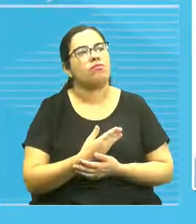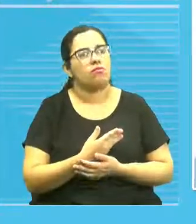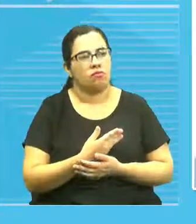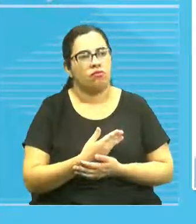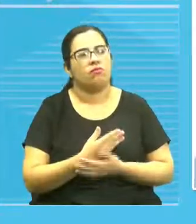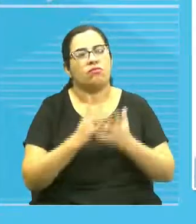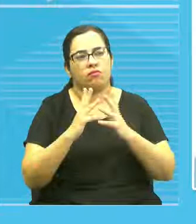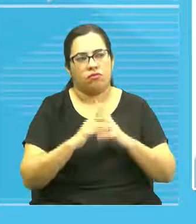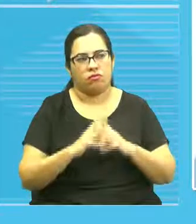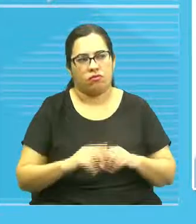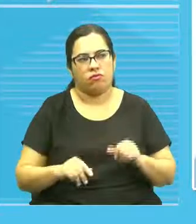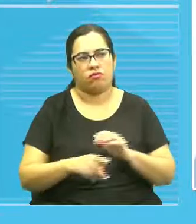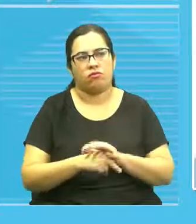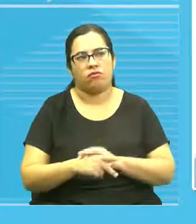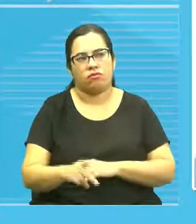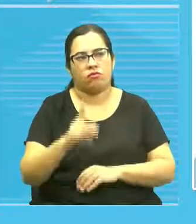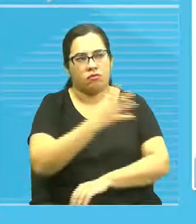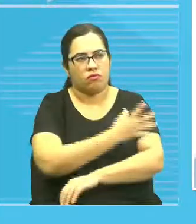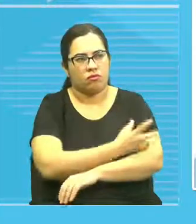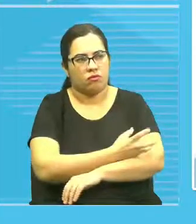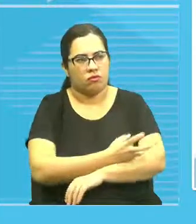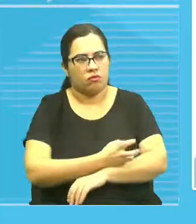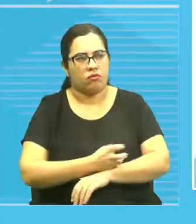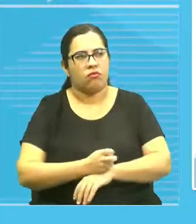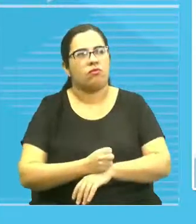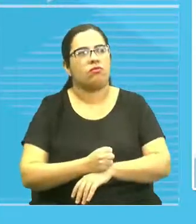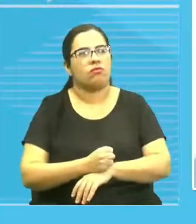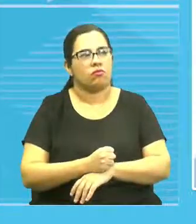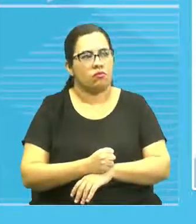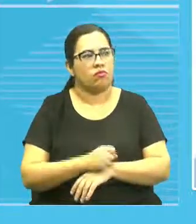de dissolução endotérmico, ou seja, gosta de